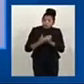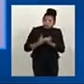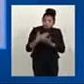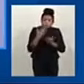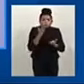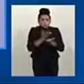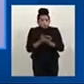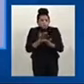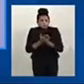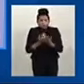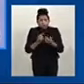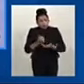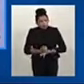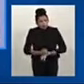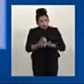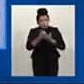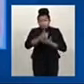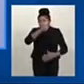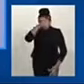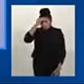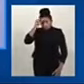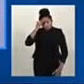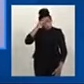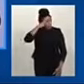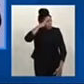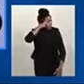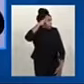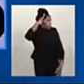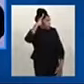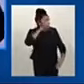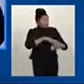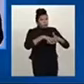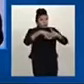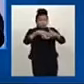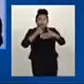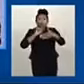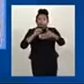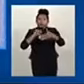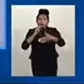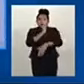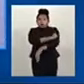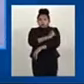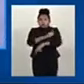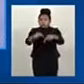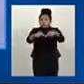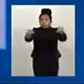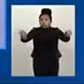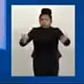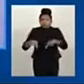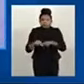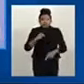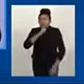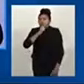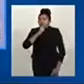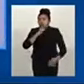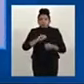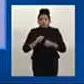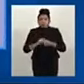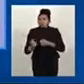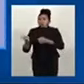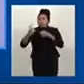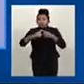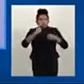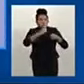aulas. Ajudar os nossos prefeitos, Brandão, a levar o aluno para a nossa sala de aula, o que não tem sido feito, faz uns convênios,